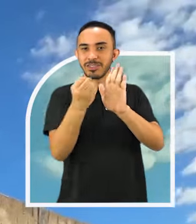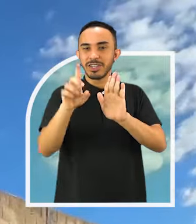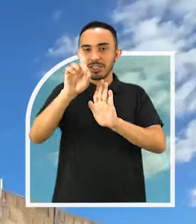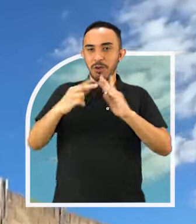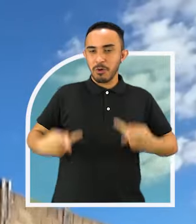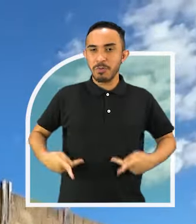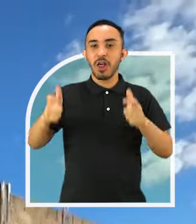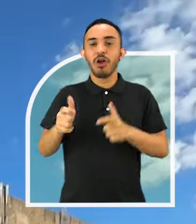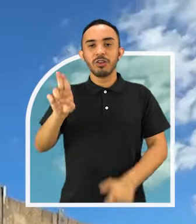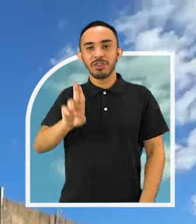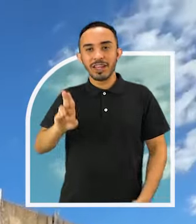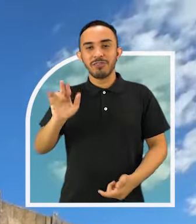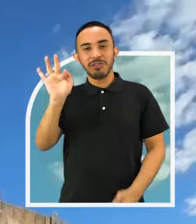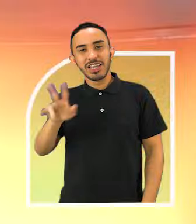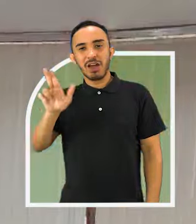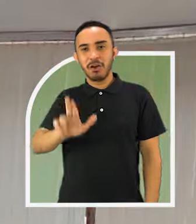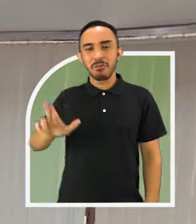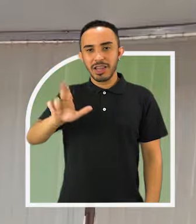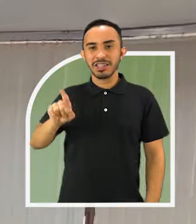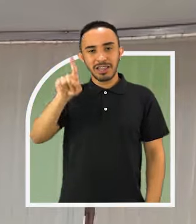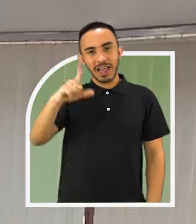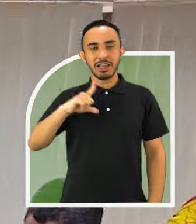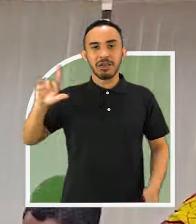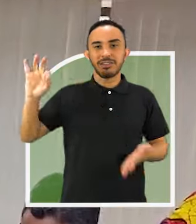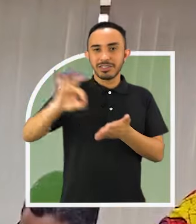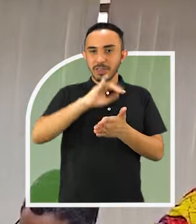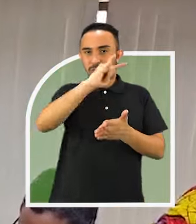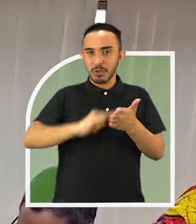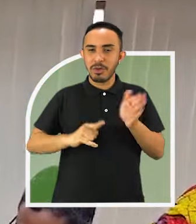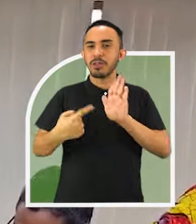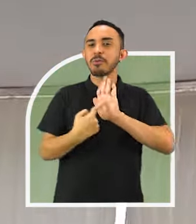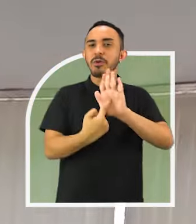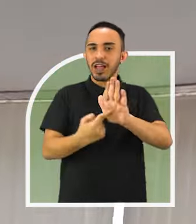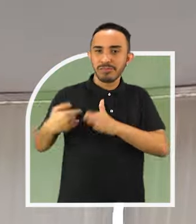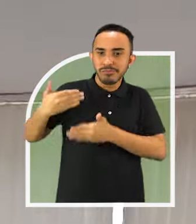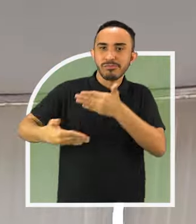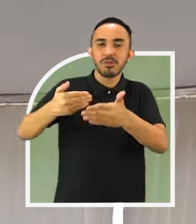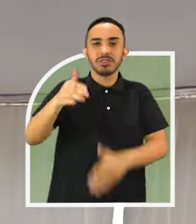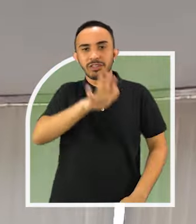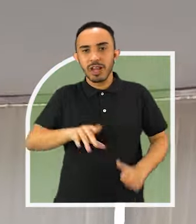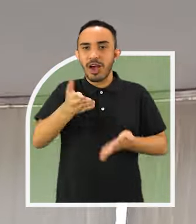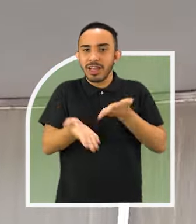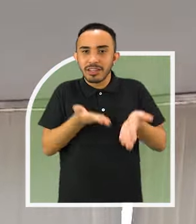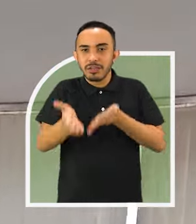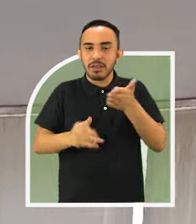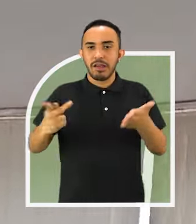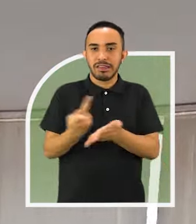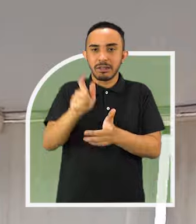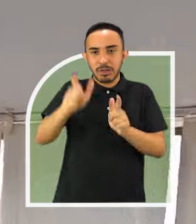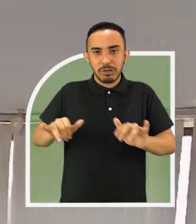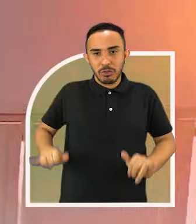Humanos da Universidade Federal de Uberlândia. Durante a agenda, também ocorreu a assinatura de um acordo para a implementação do Fluxo Nacional de Atendimento às Vítimas de Trabalho